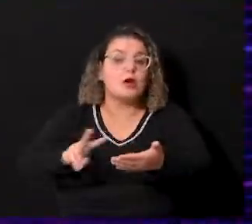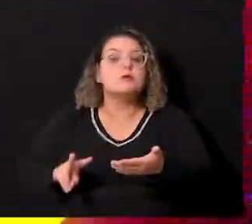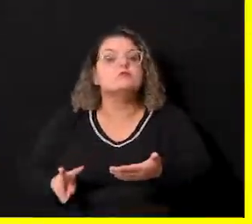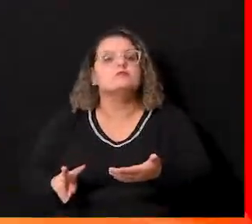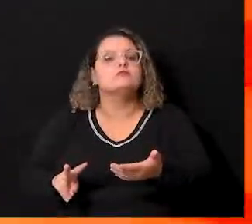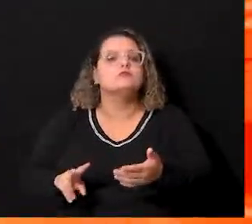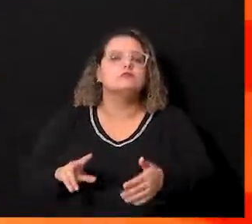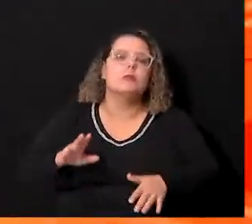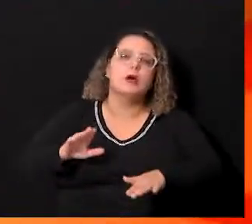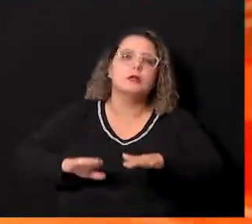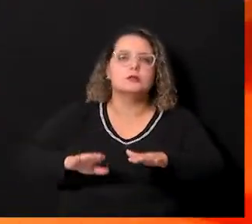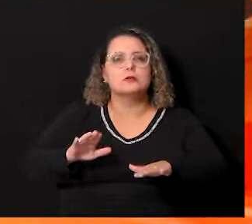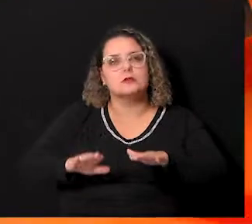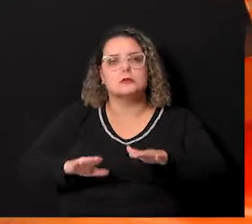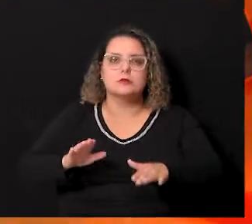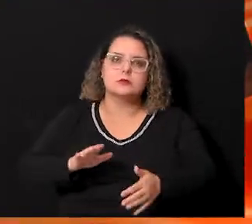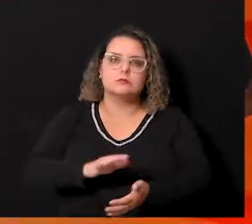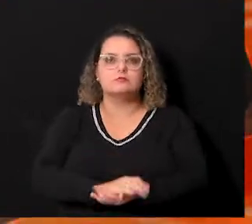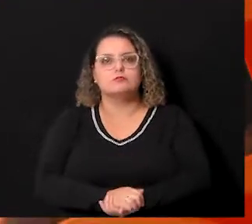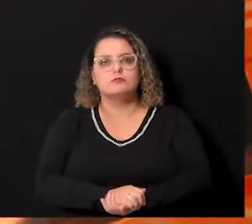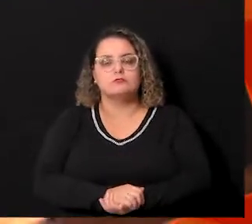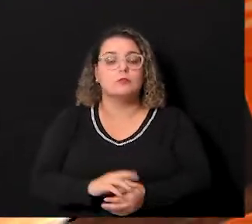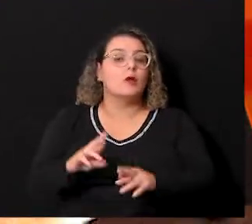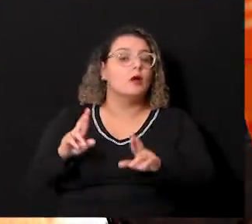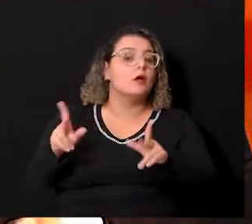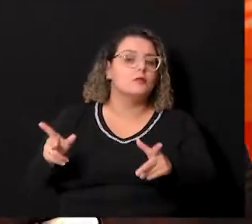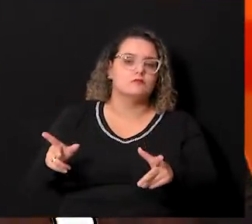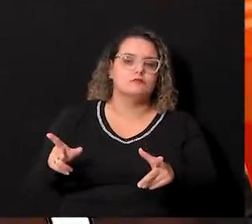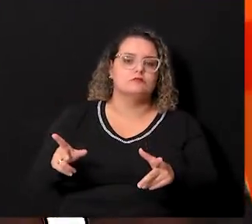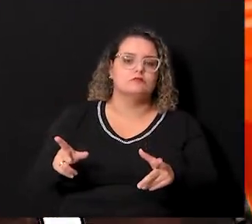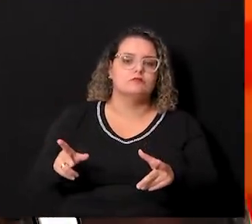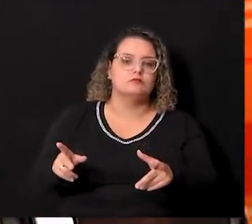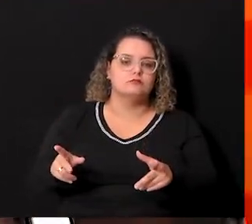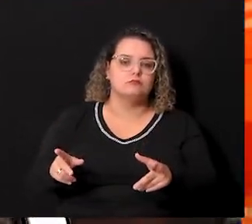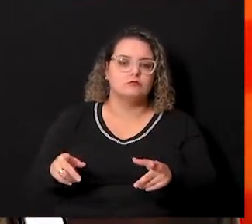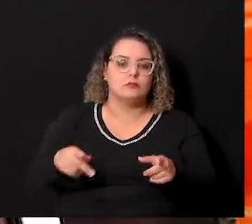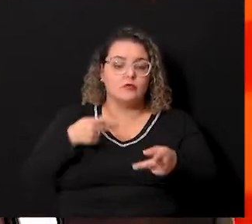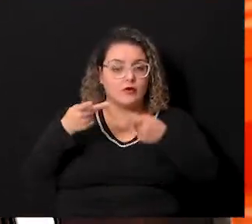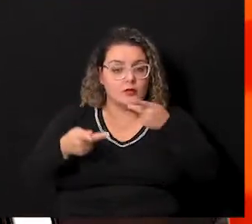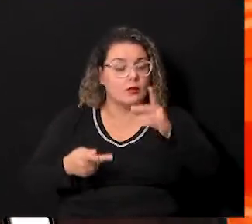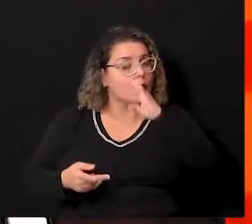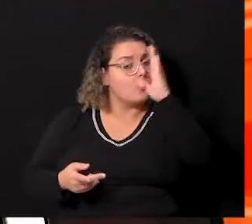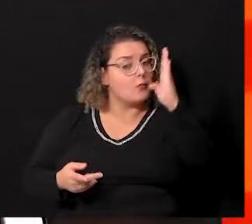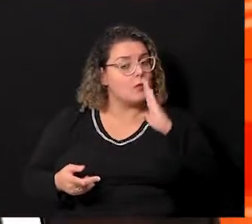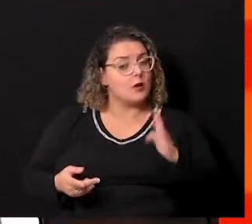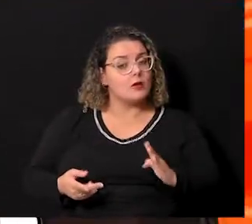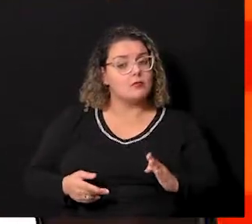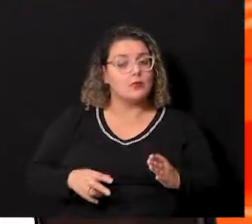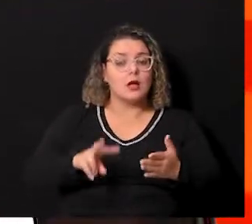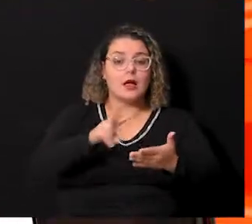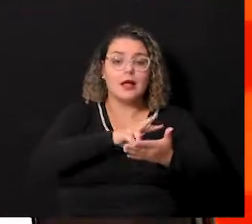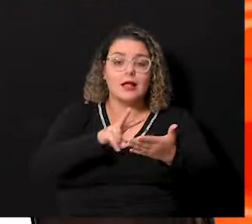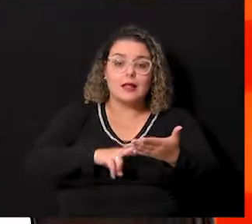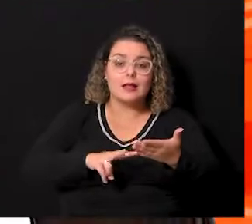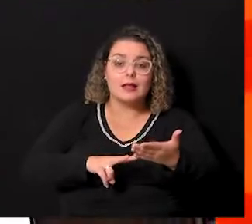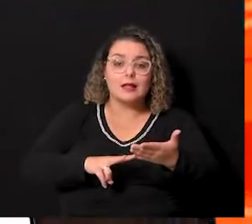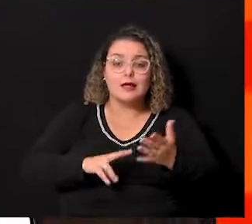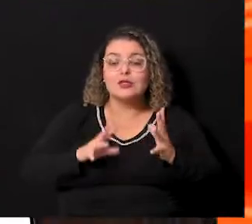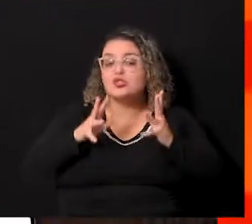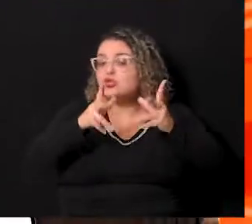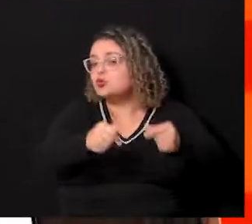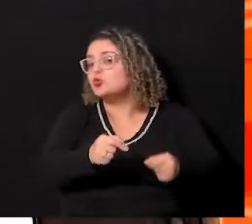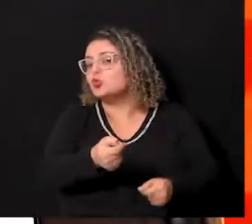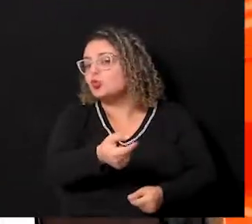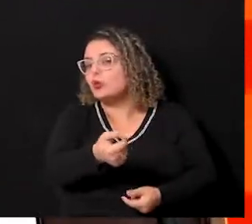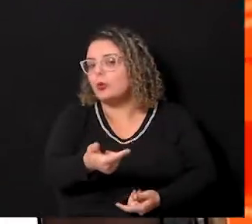que é um pouquinho mais assim... É diferente nesse sentido que eu te falei, que o brasileiro, eu acho que ele lê um pouquinho